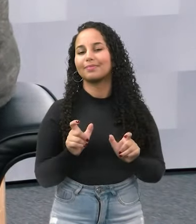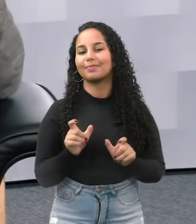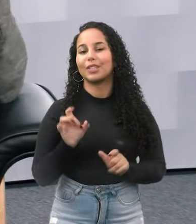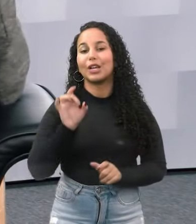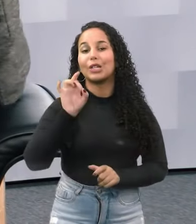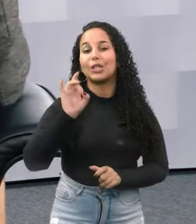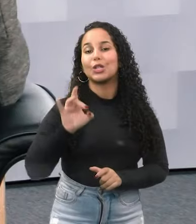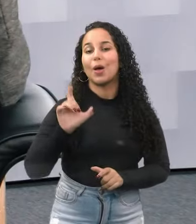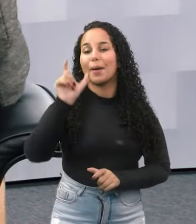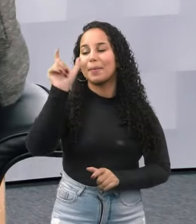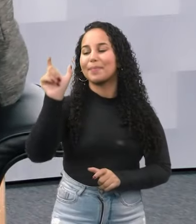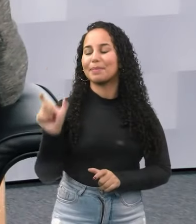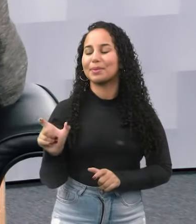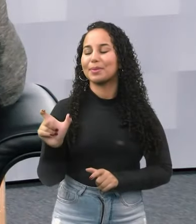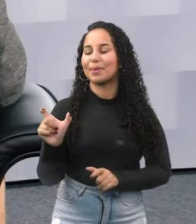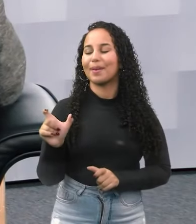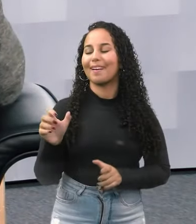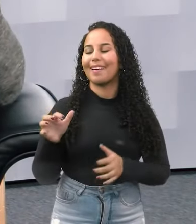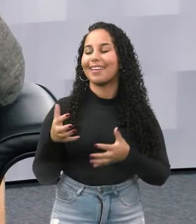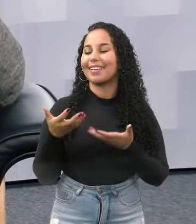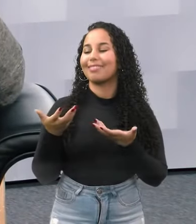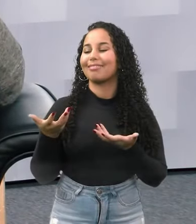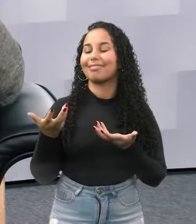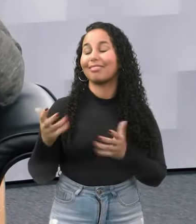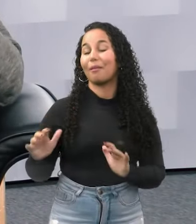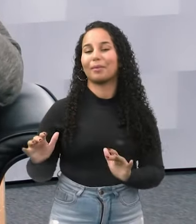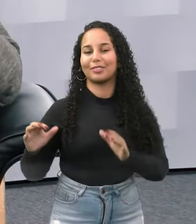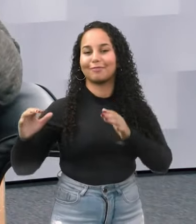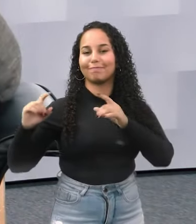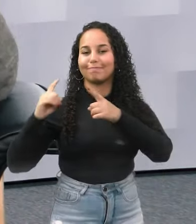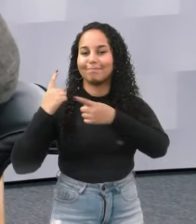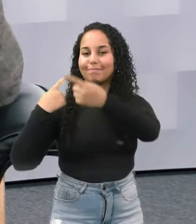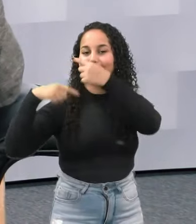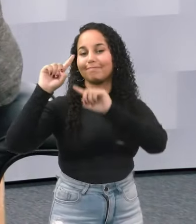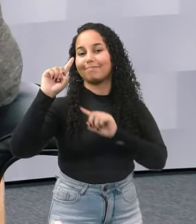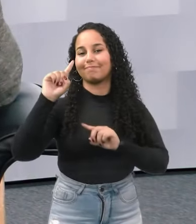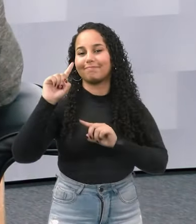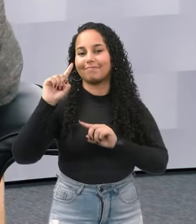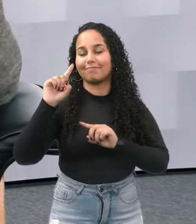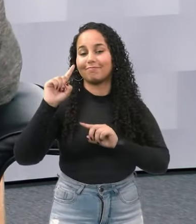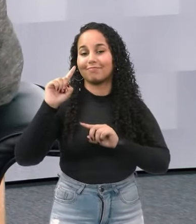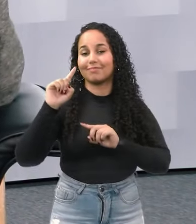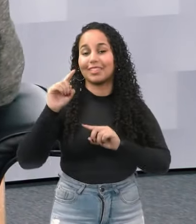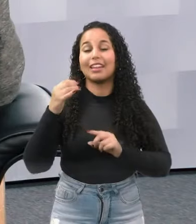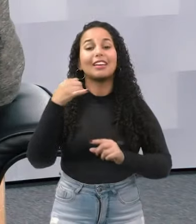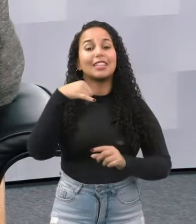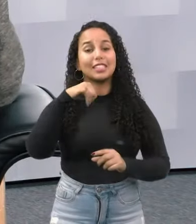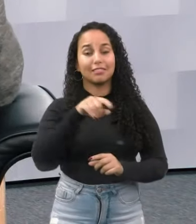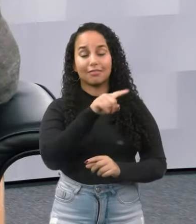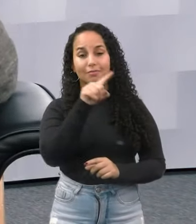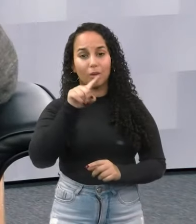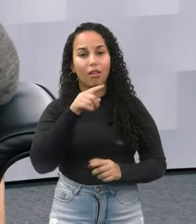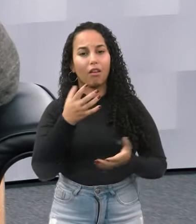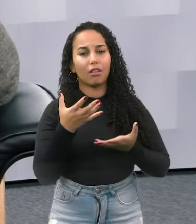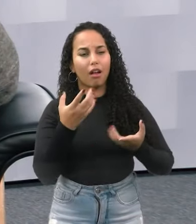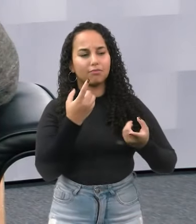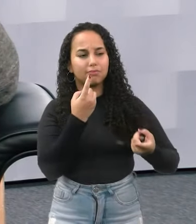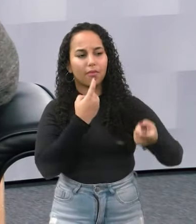provado? É quem não deseja ser promovido. A palavra